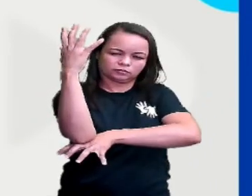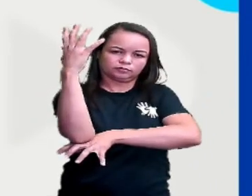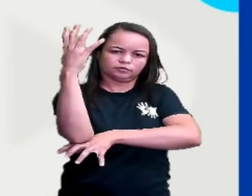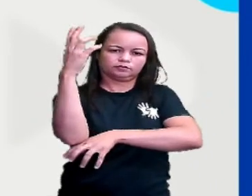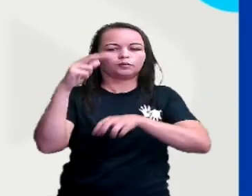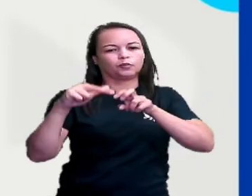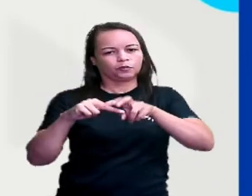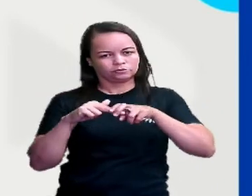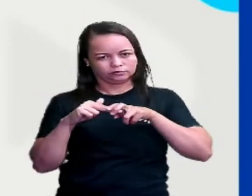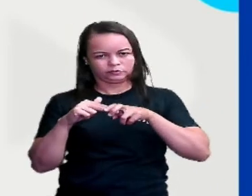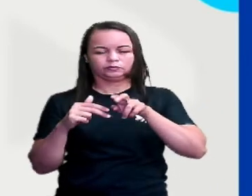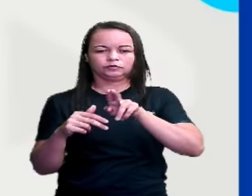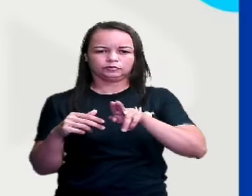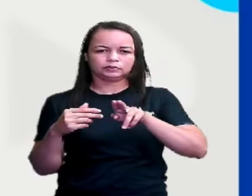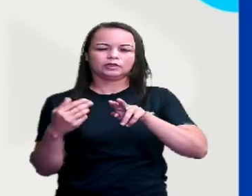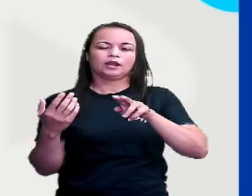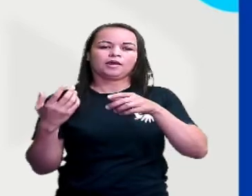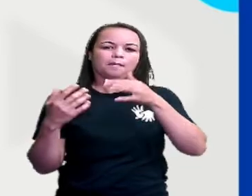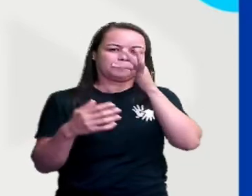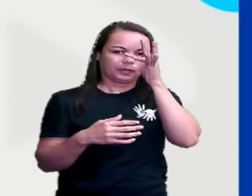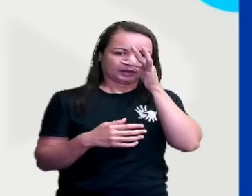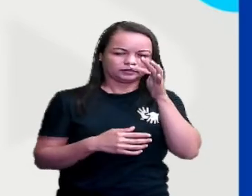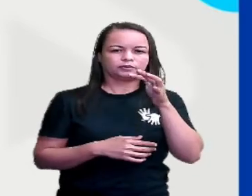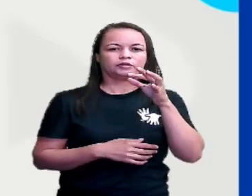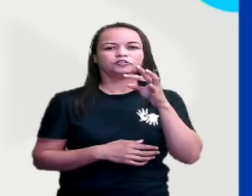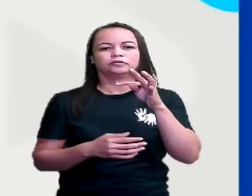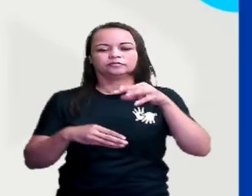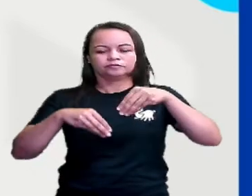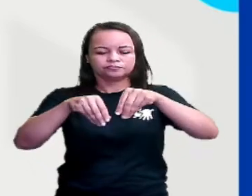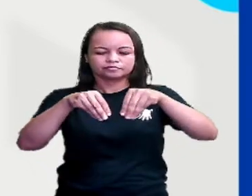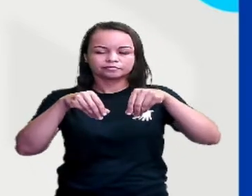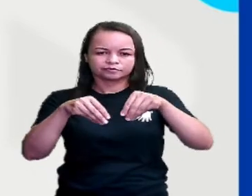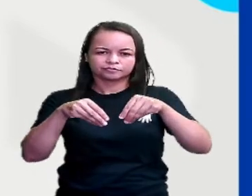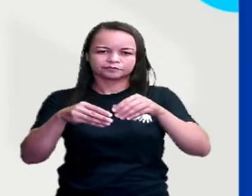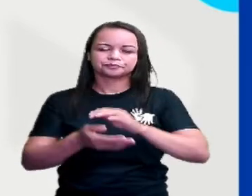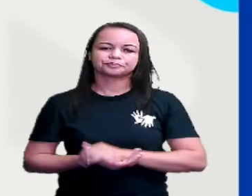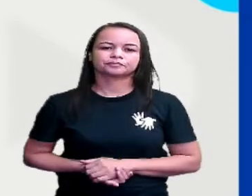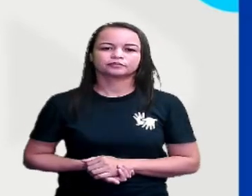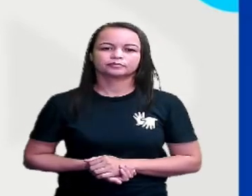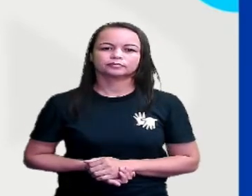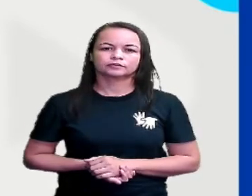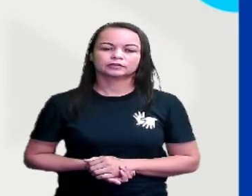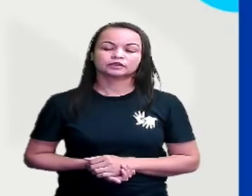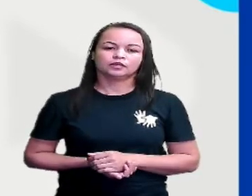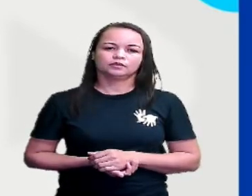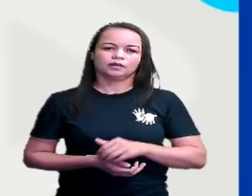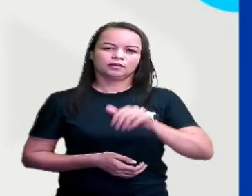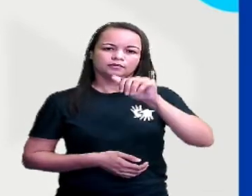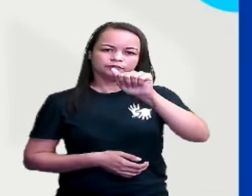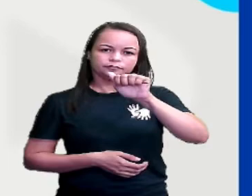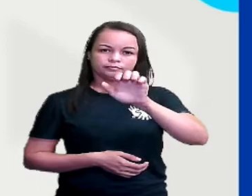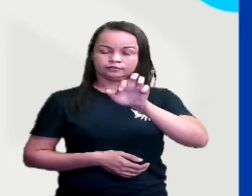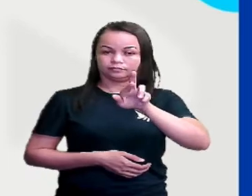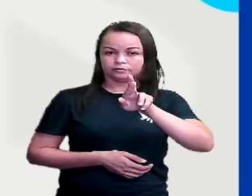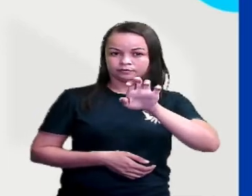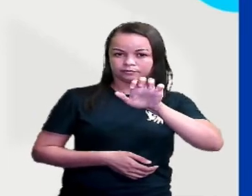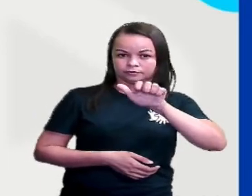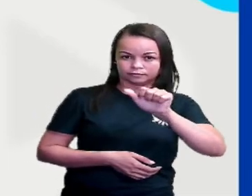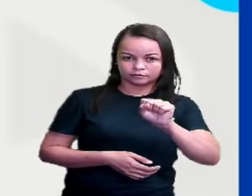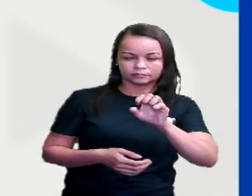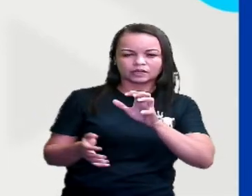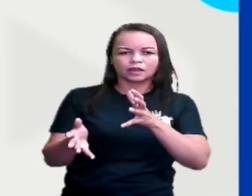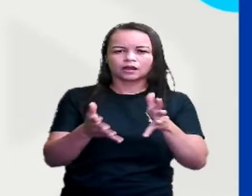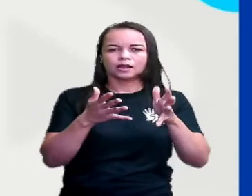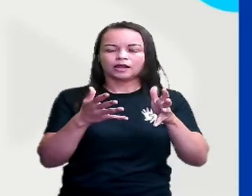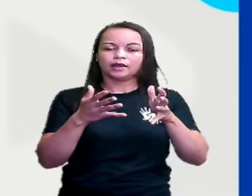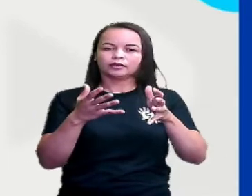terrestres, porque fixam suas raízes no solo. As aéreas, elas fixam as suas raízes no tronco